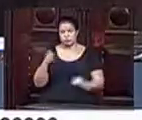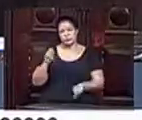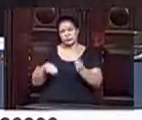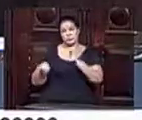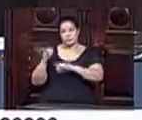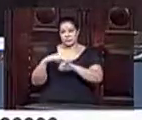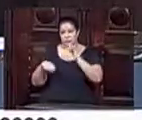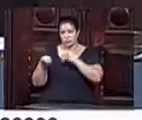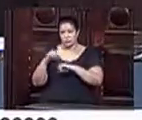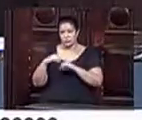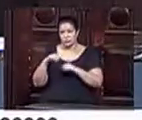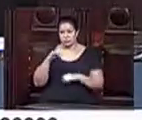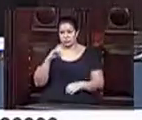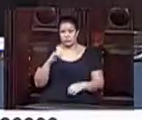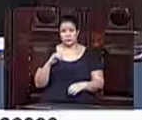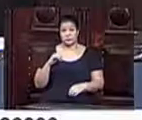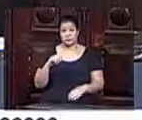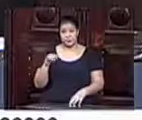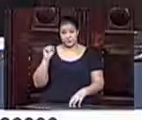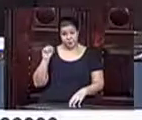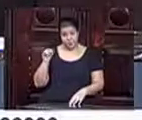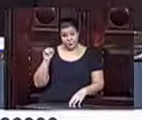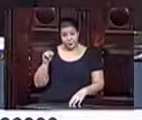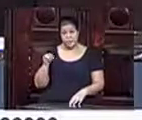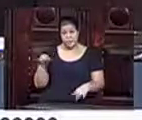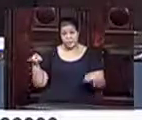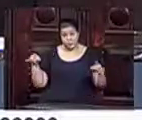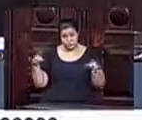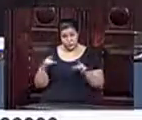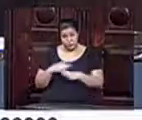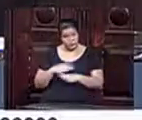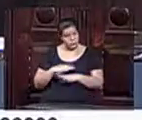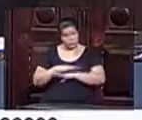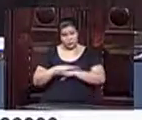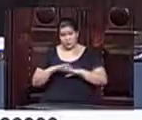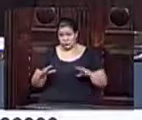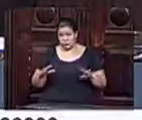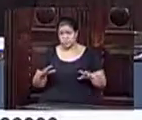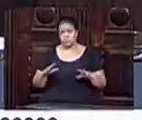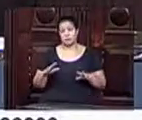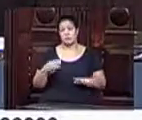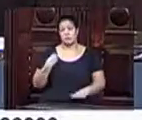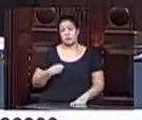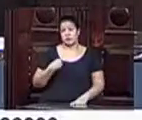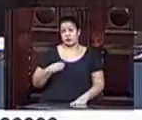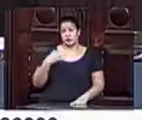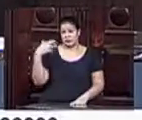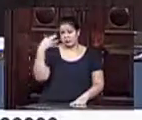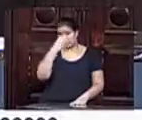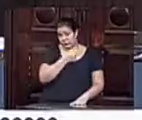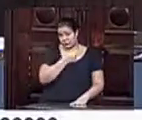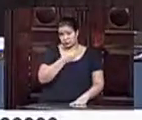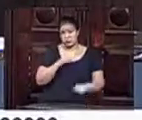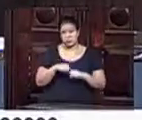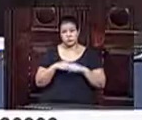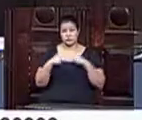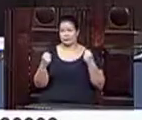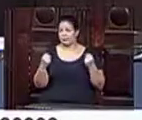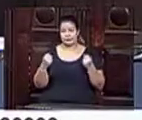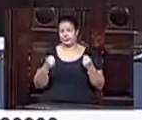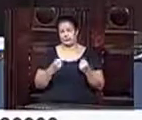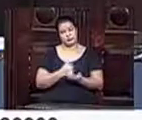outro centro. Até esse resultado sair, a possibilidade de cura desse paciente já se